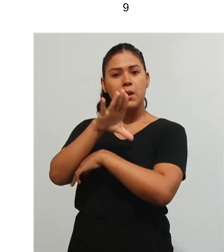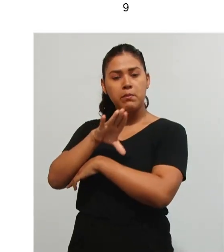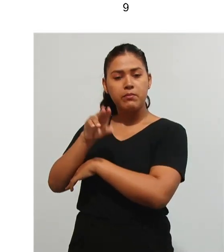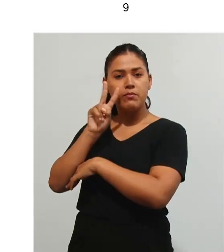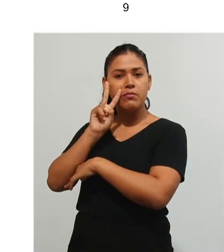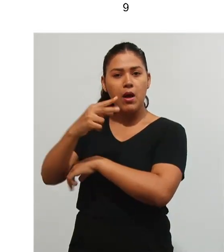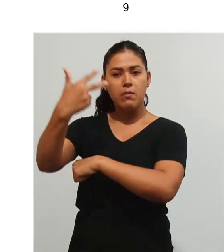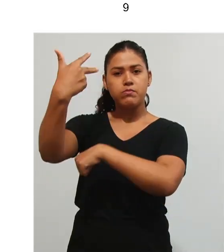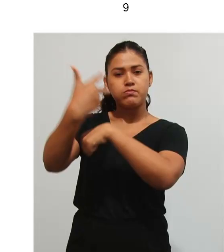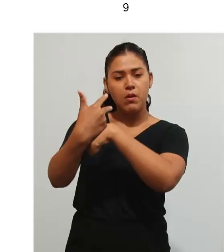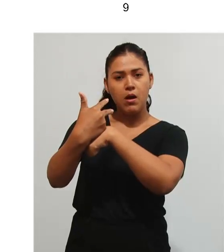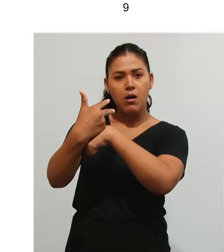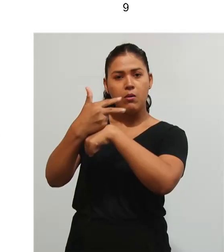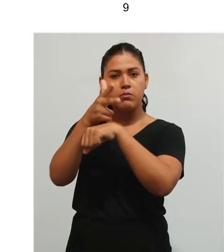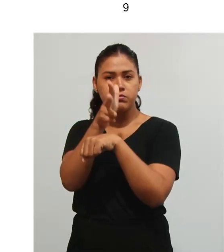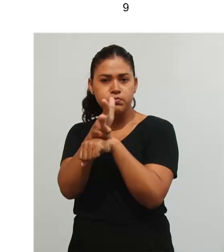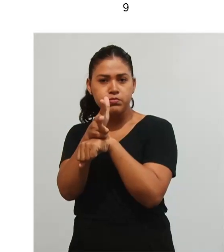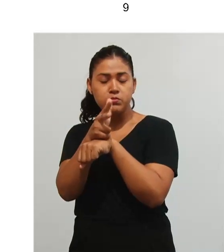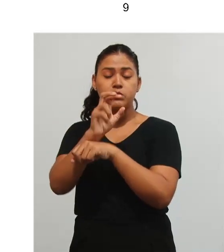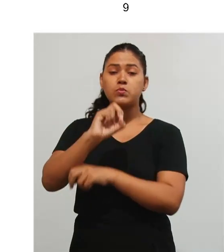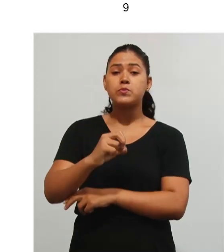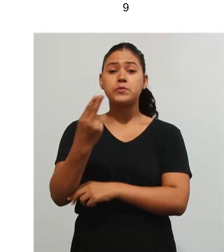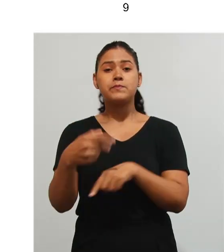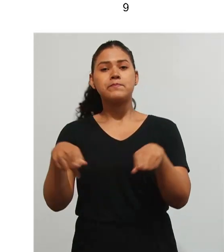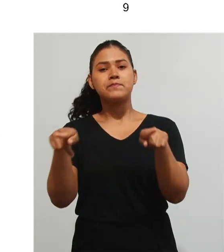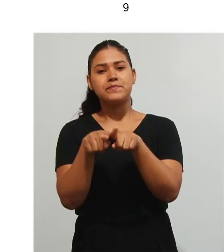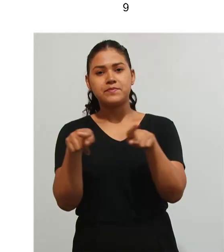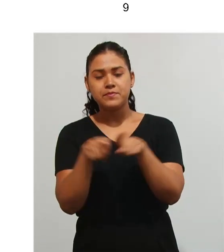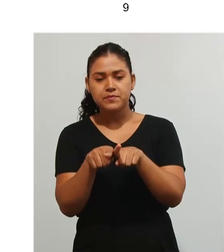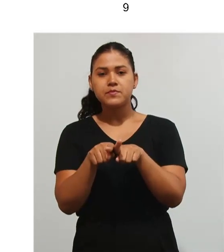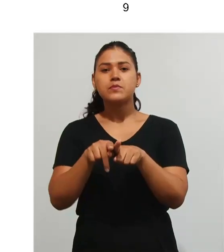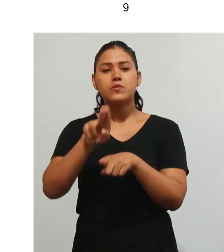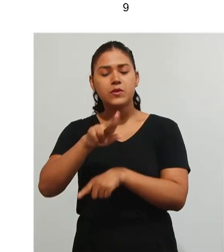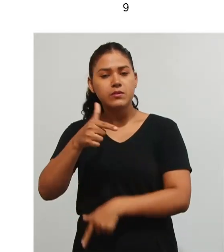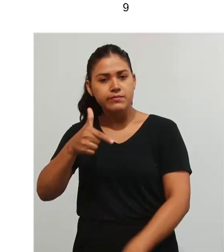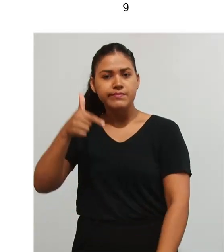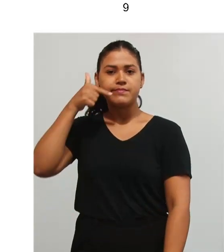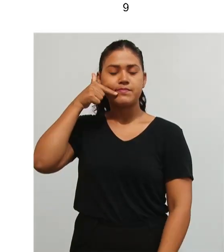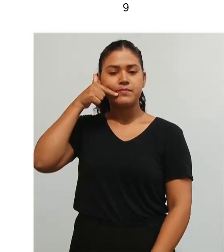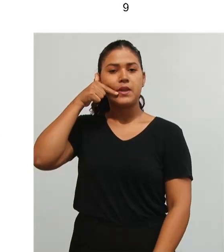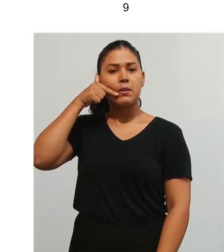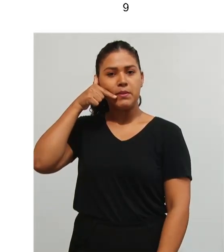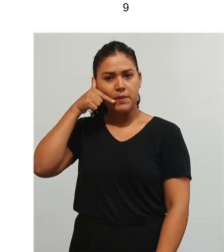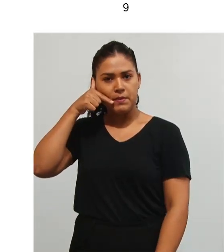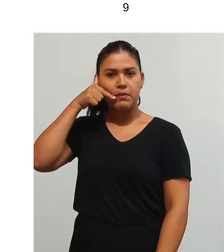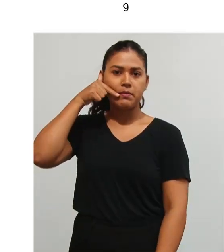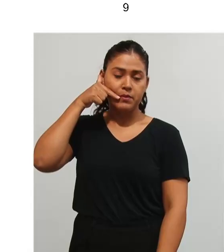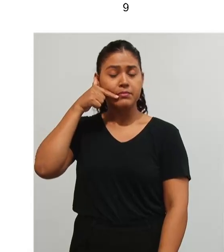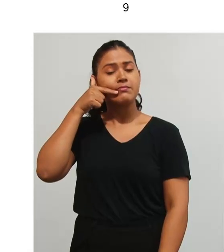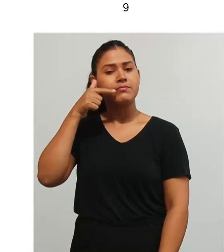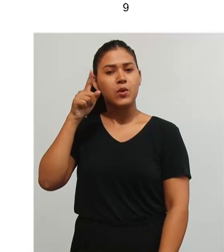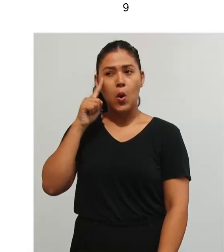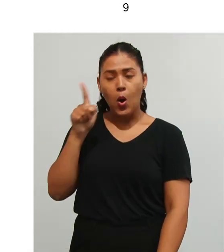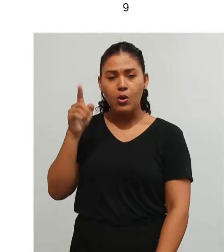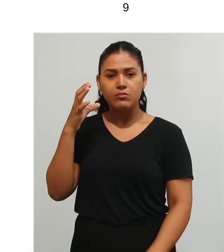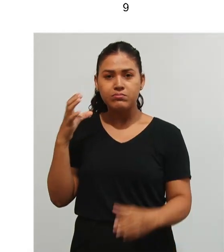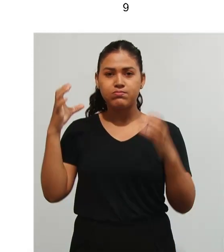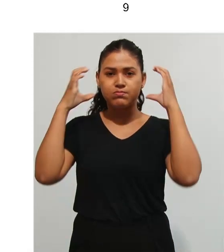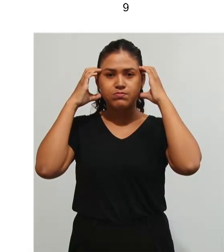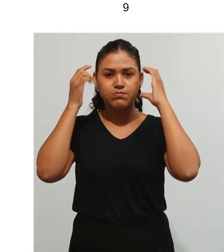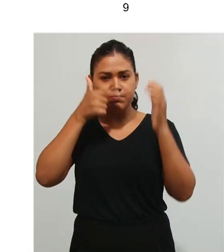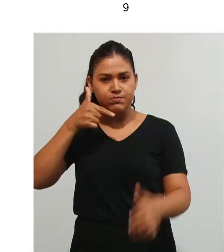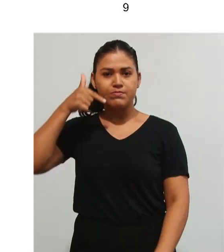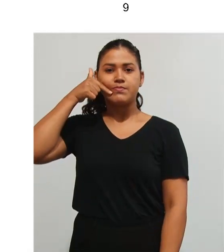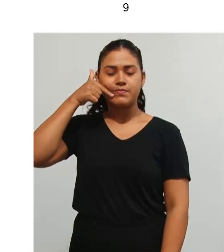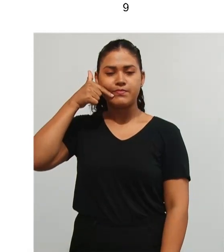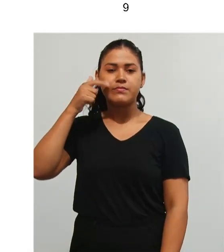imagem de algum local. Ou até mesmo por meio de um microfone, que aqui nós temos um headset, né, que é uma espécie